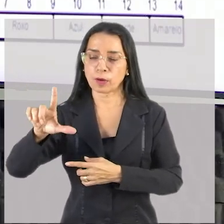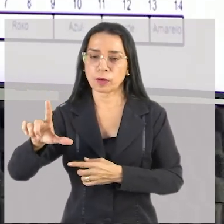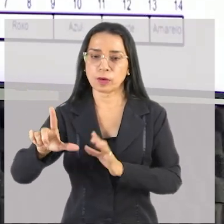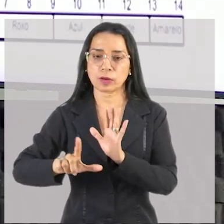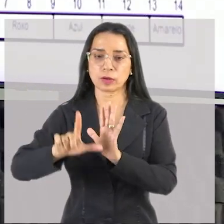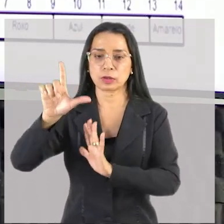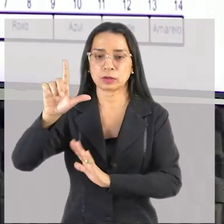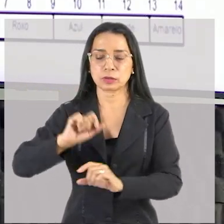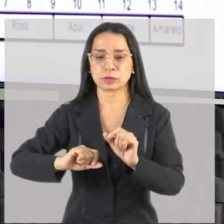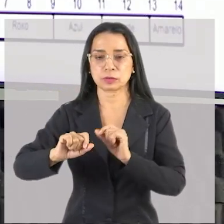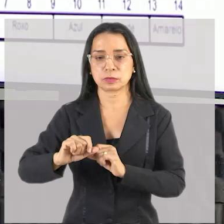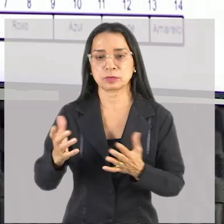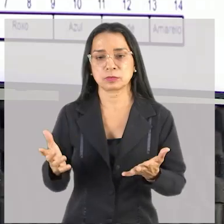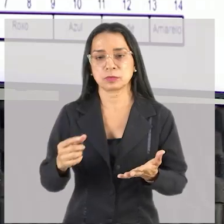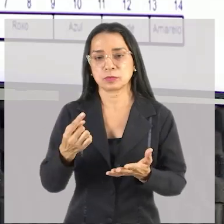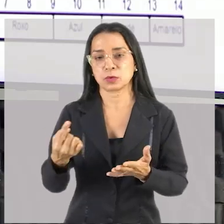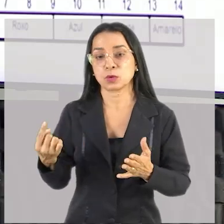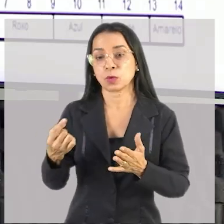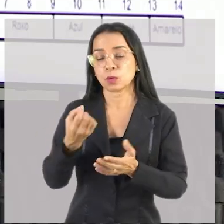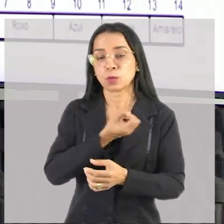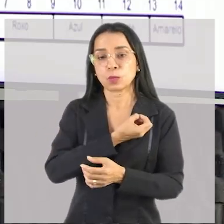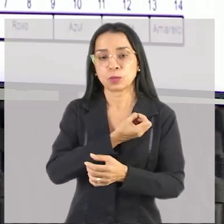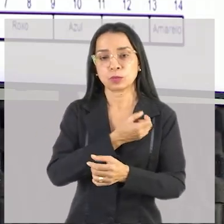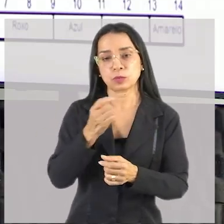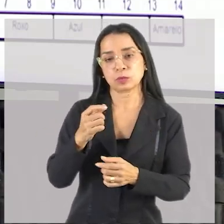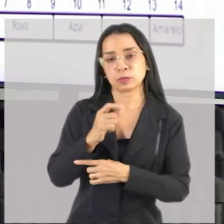teu pH, o pH é X.